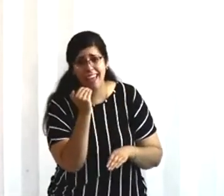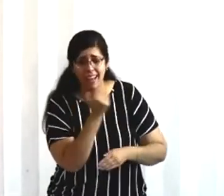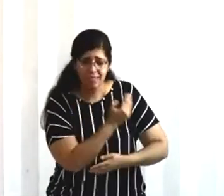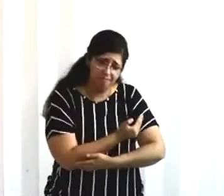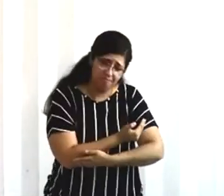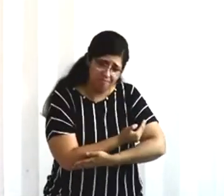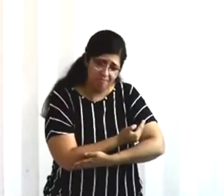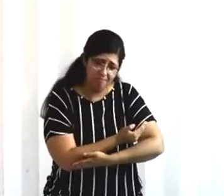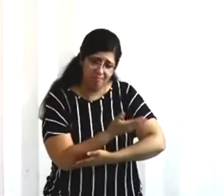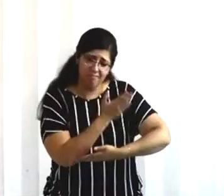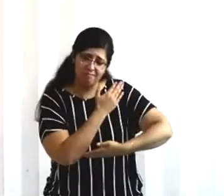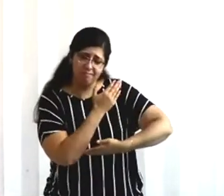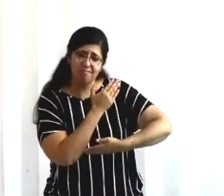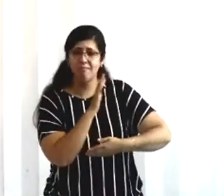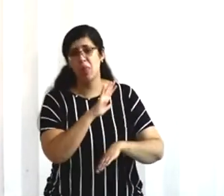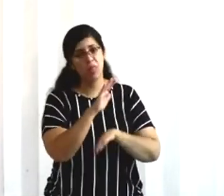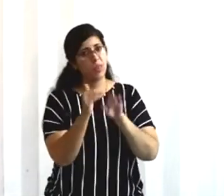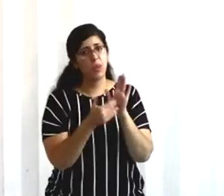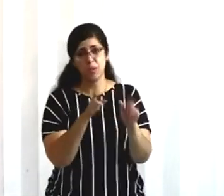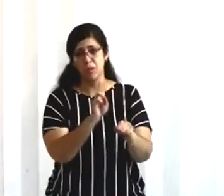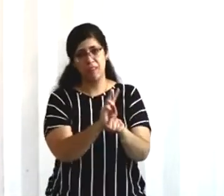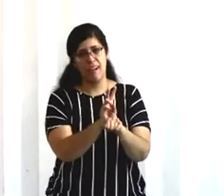Mas esse Jesus,